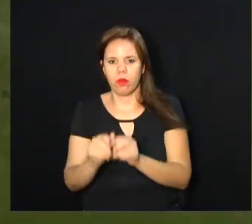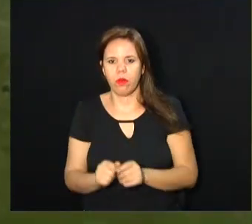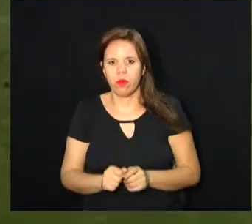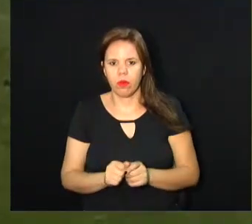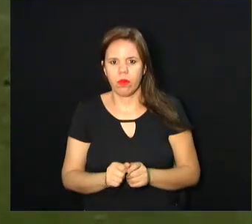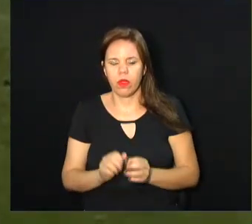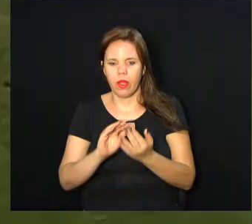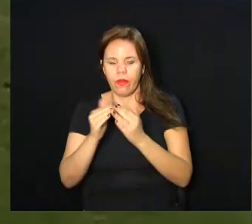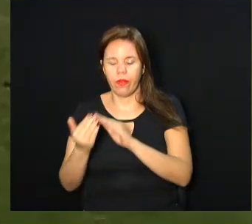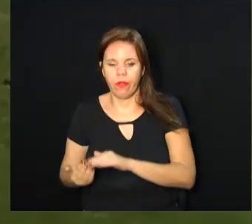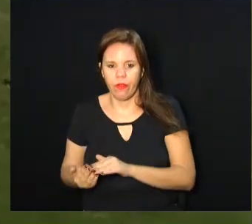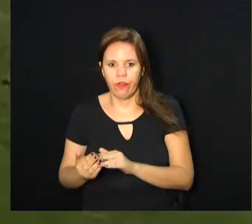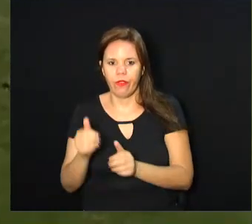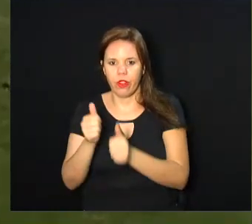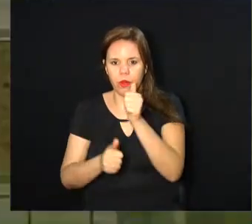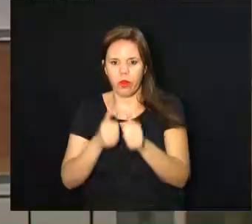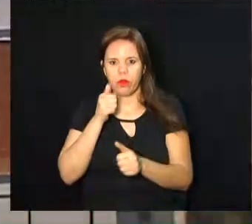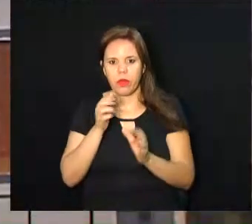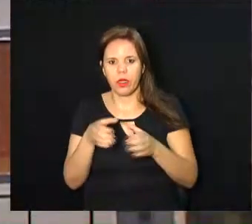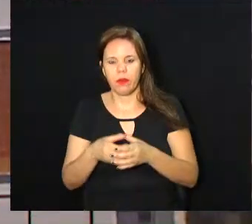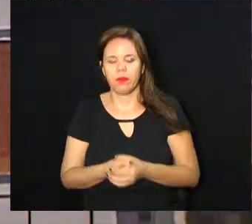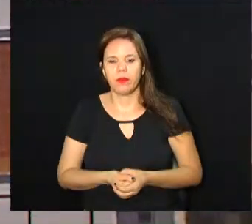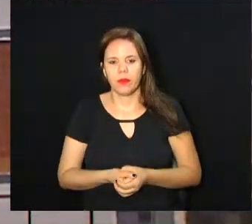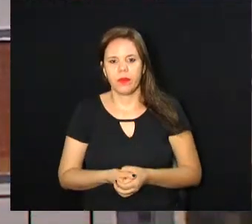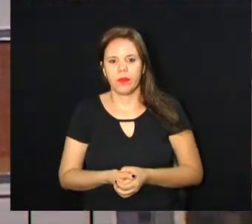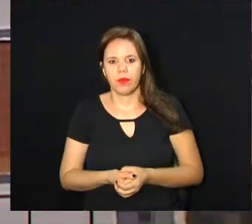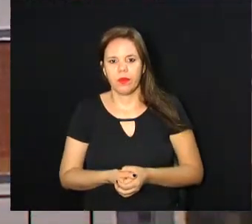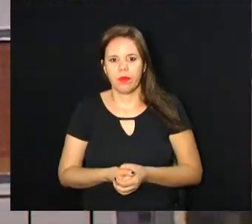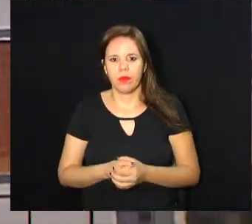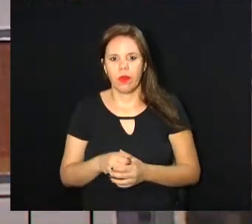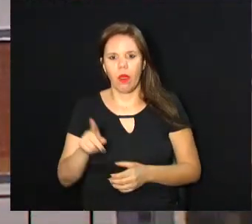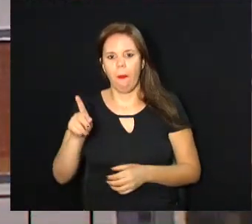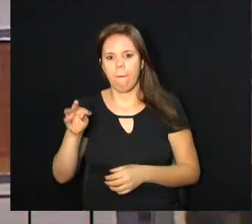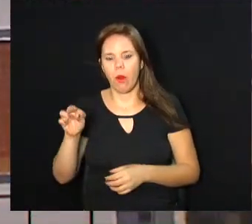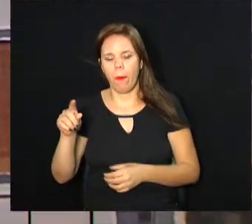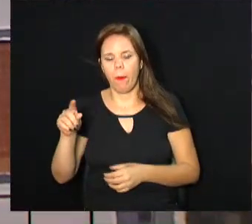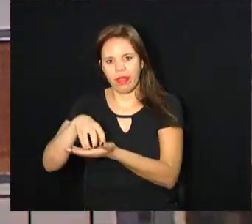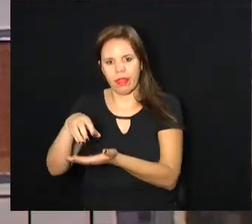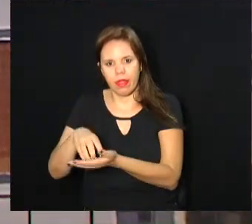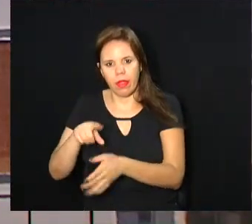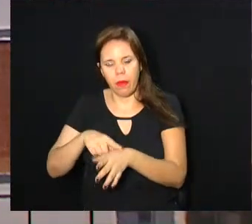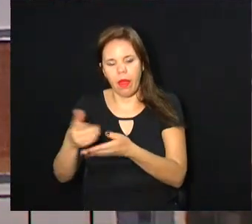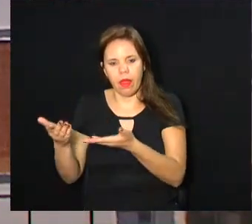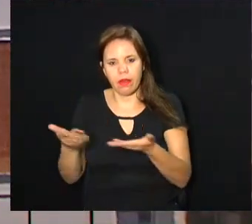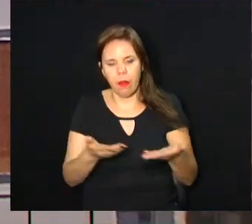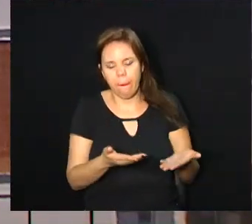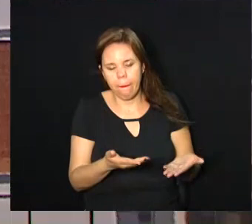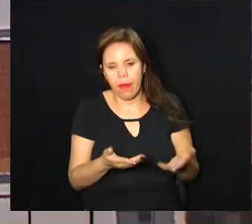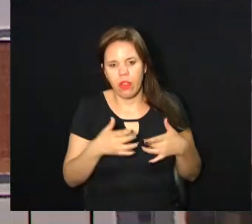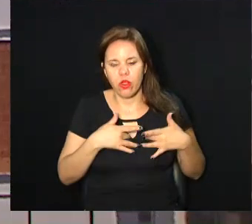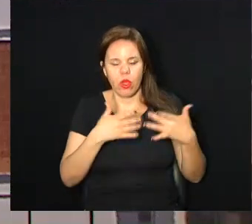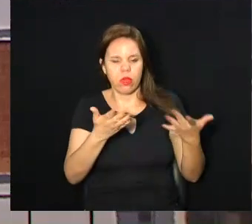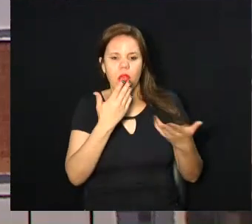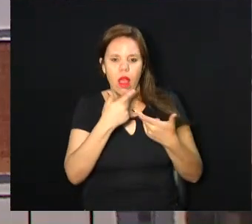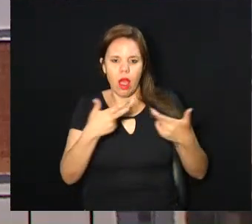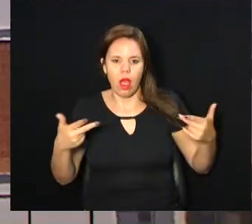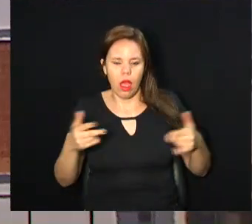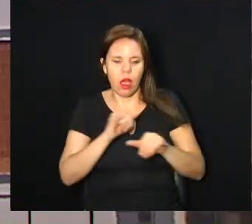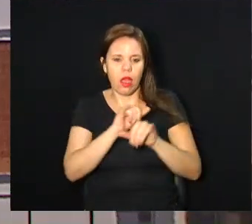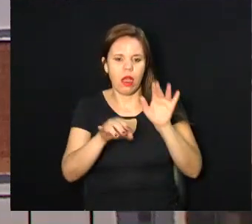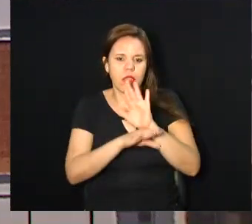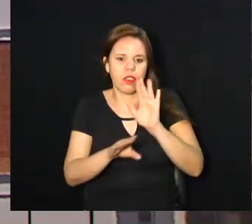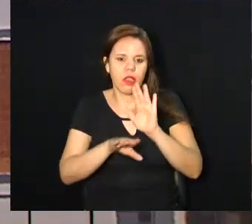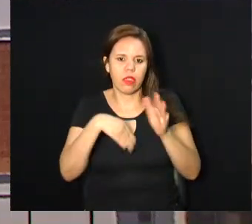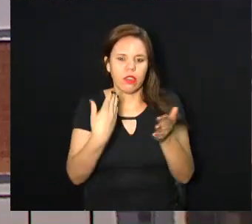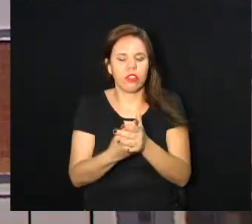das Favelas Futebol Feminino. O Poupa Tempo está recebendo doações de alimentos para a campanha de Natal até